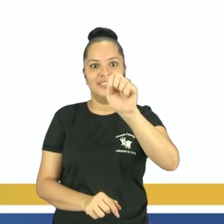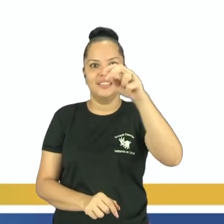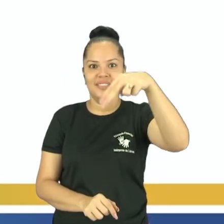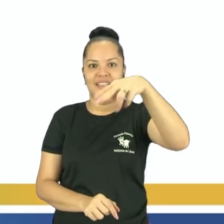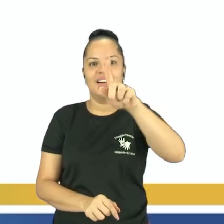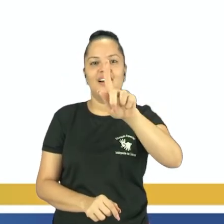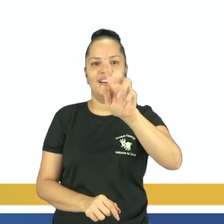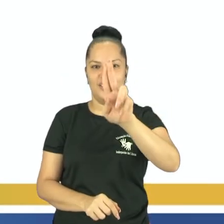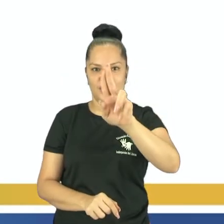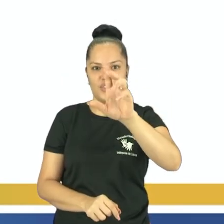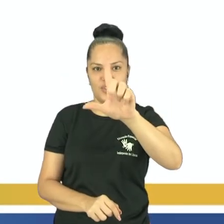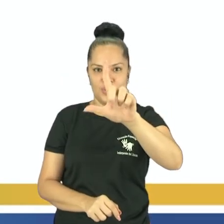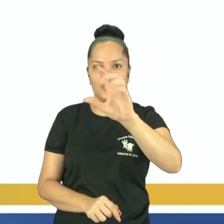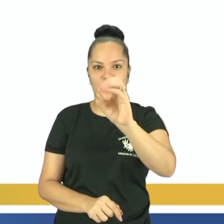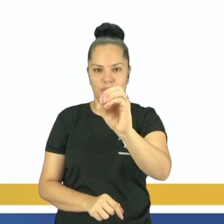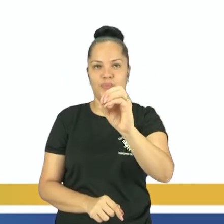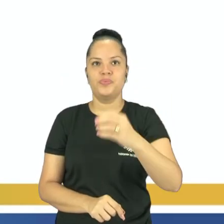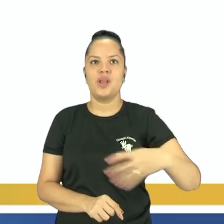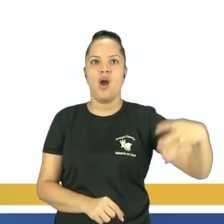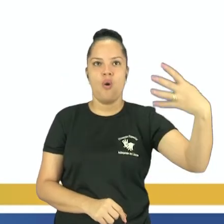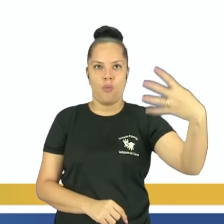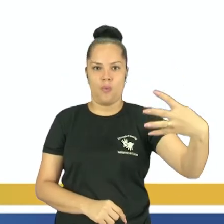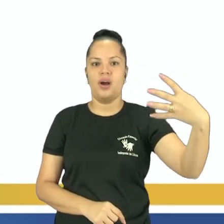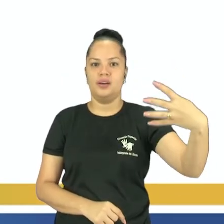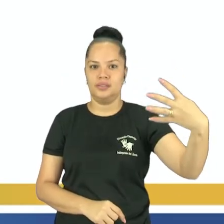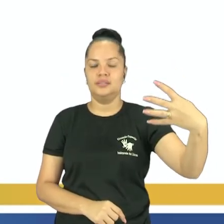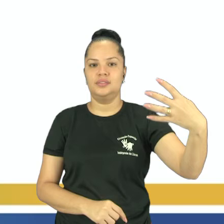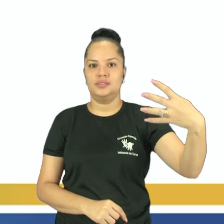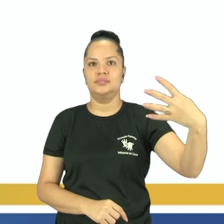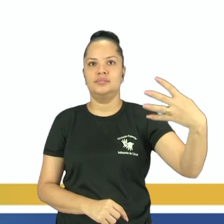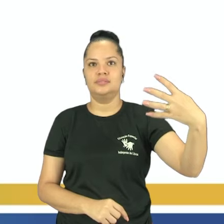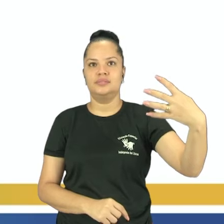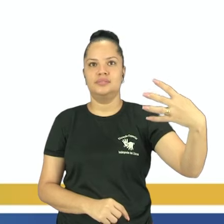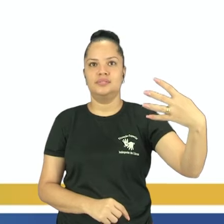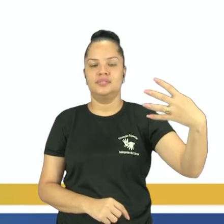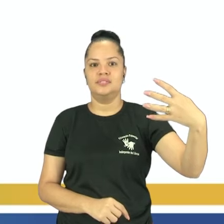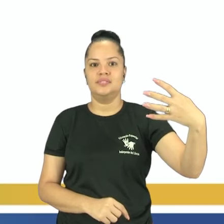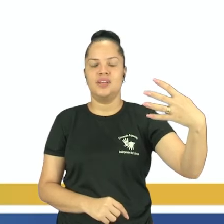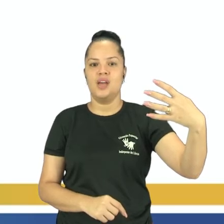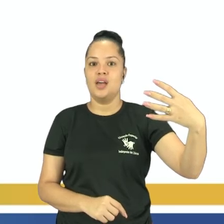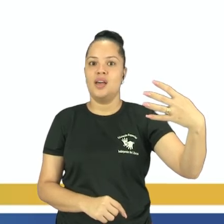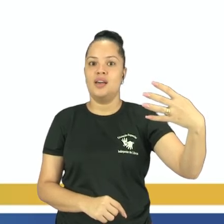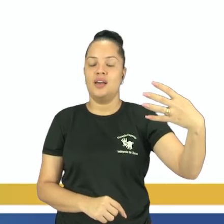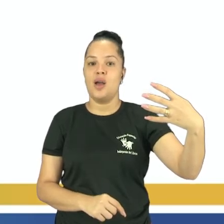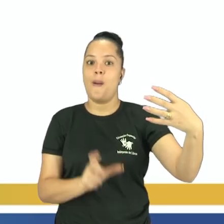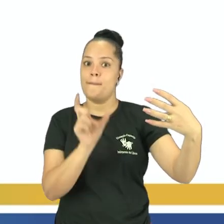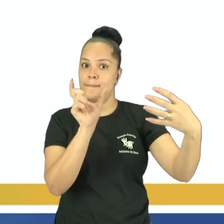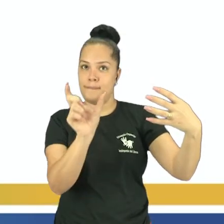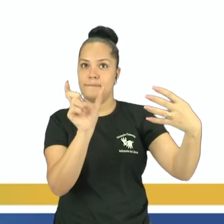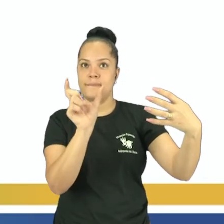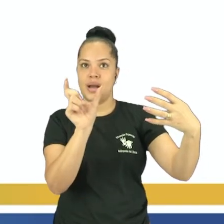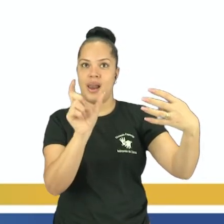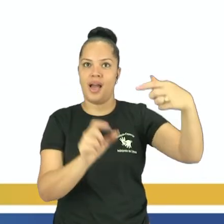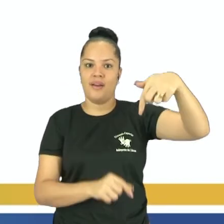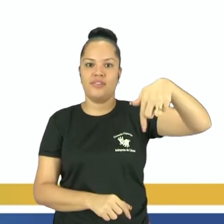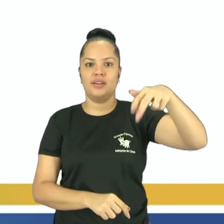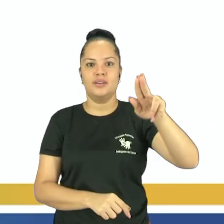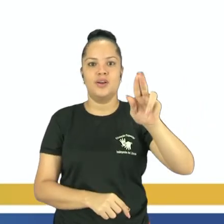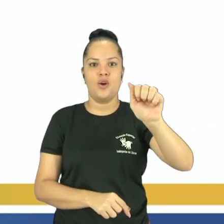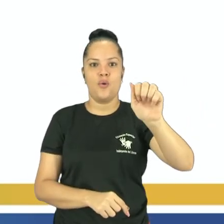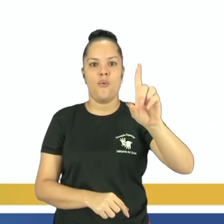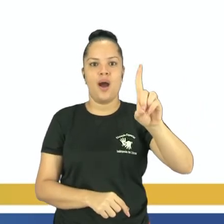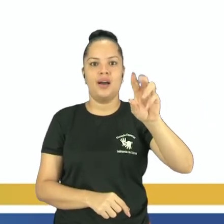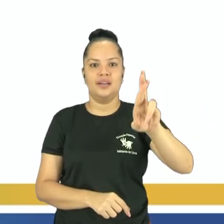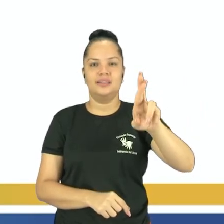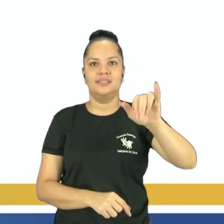tem 4 lados, as pessoas costumam dizer que todo polígono de 4 lados é um quadrado, mas elas estão equivocadas nessa classificação,